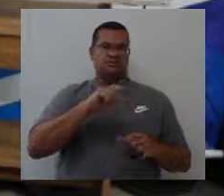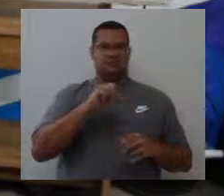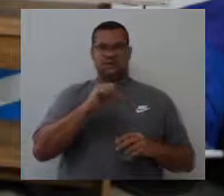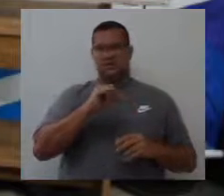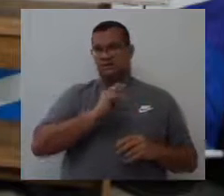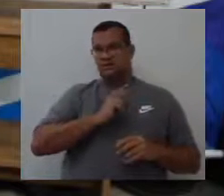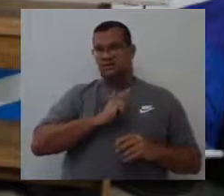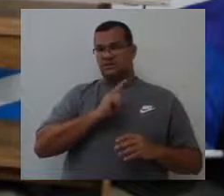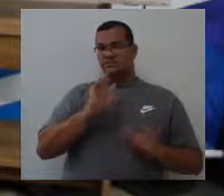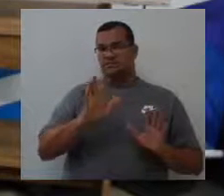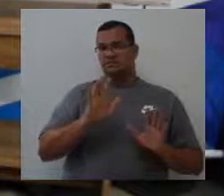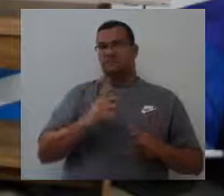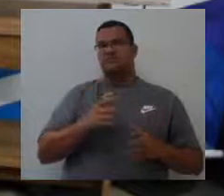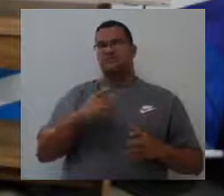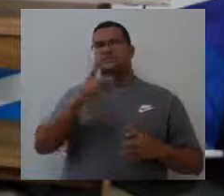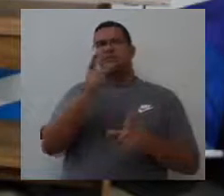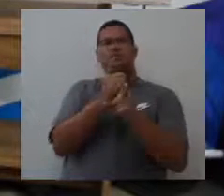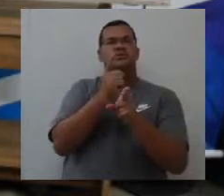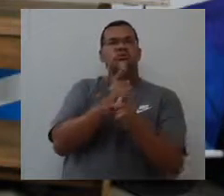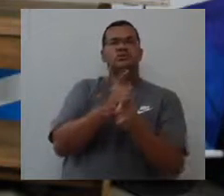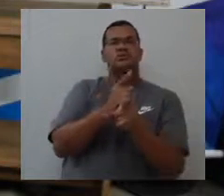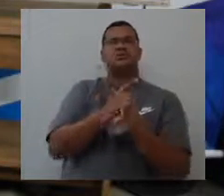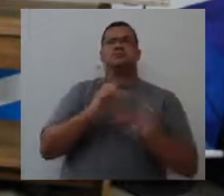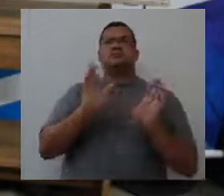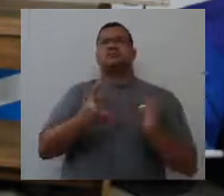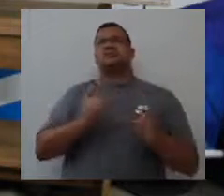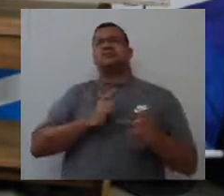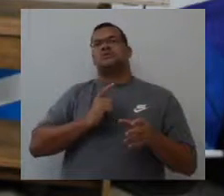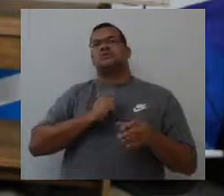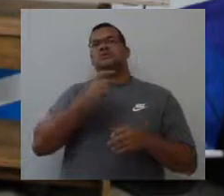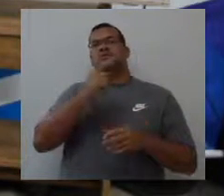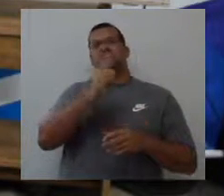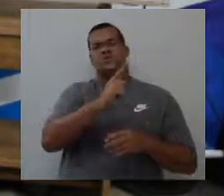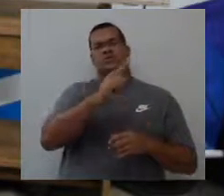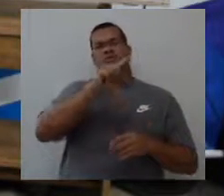beleza? Dessa forma, a gente encontrou o número decimal